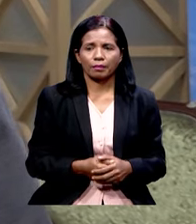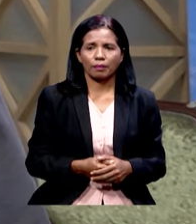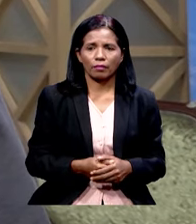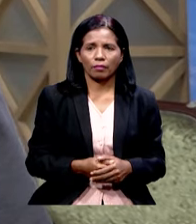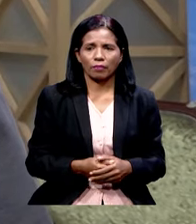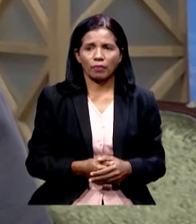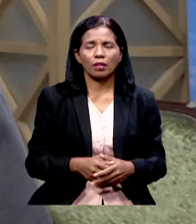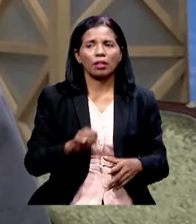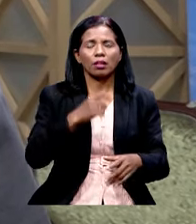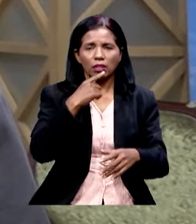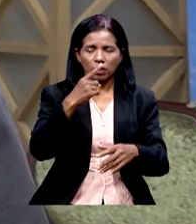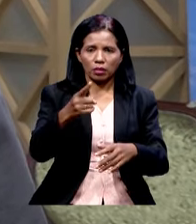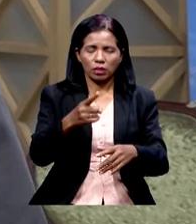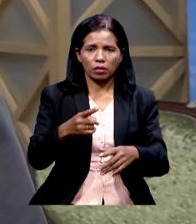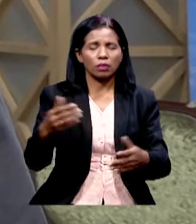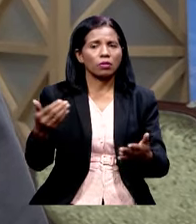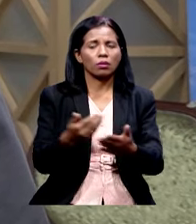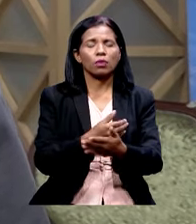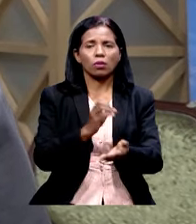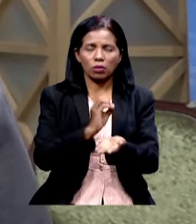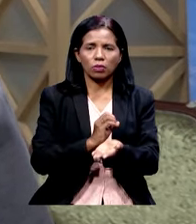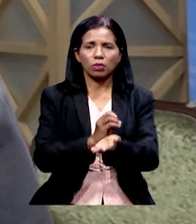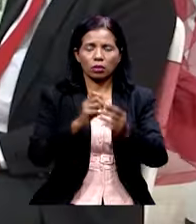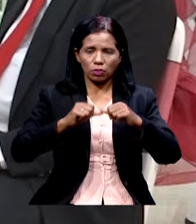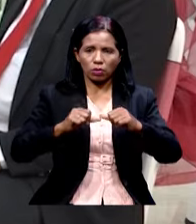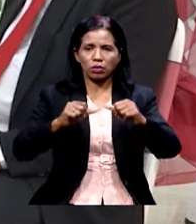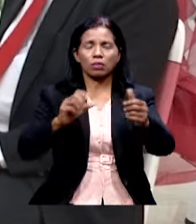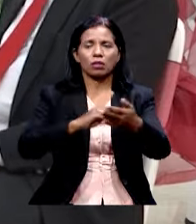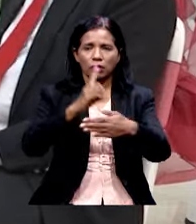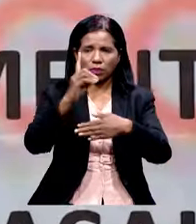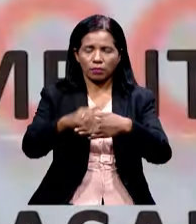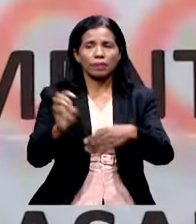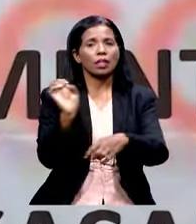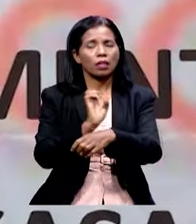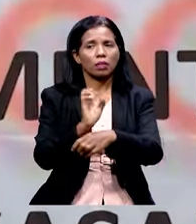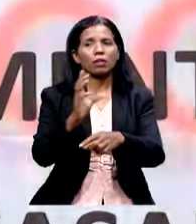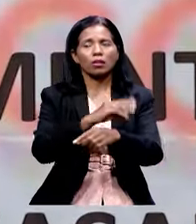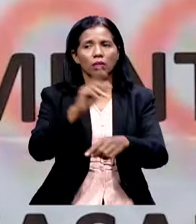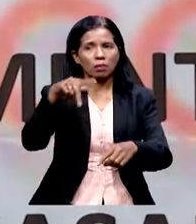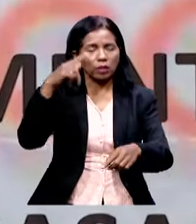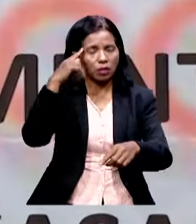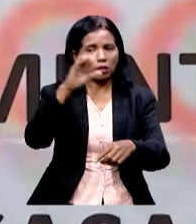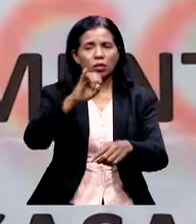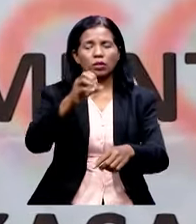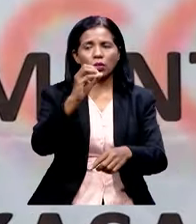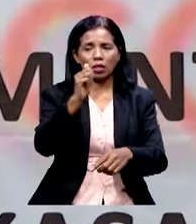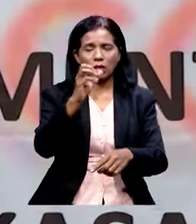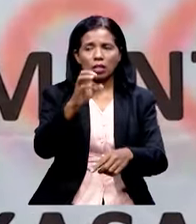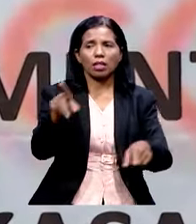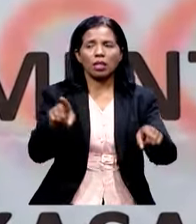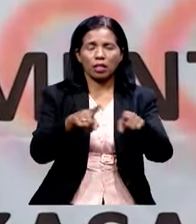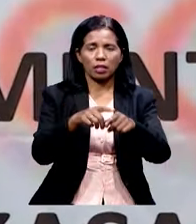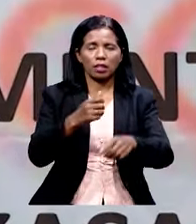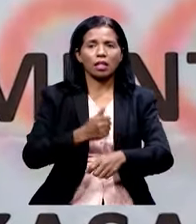tulo autoridade fundo o curso para continuar a ser no desenvolvimento. Economista no político João Gonçalves atualmente é